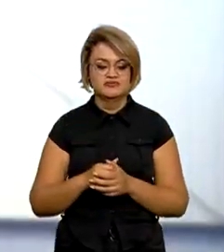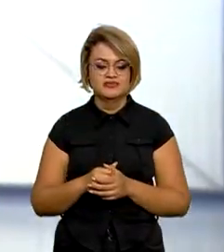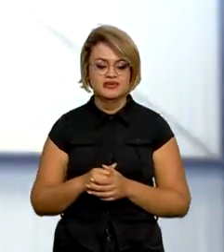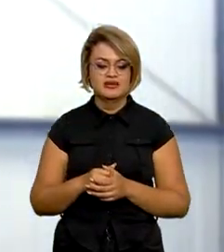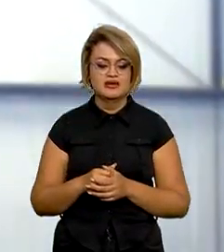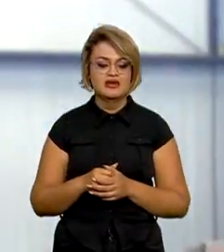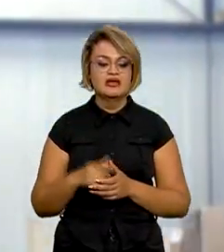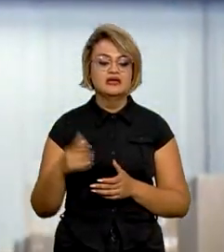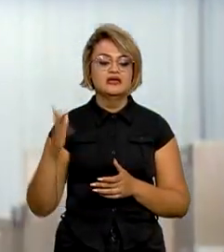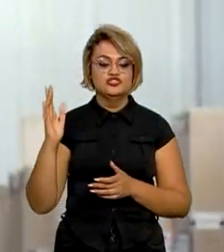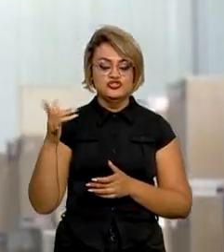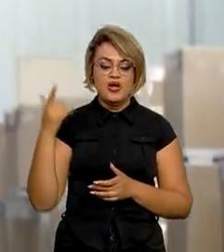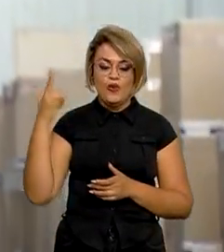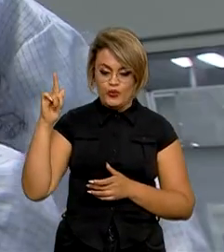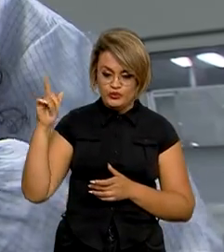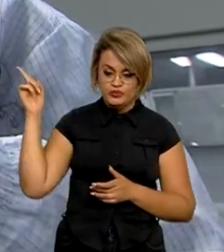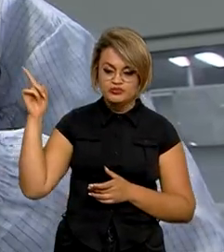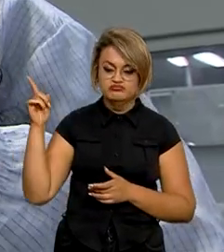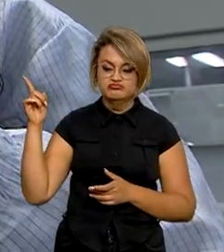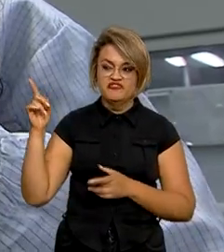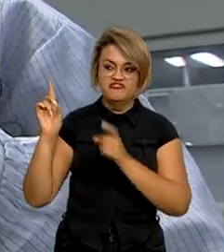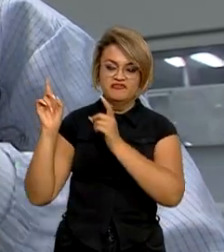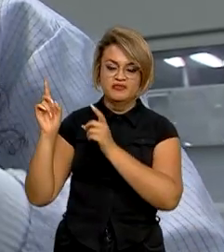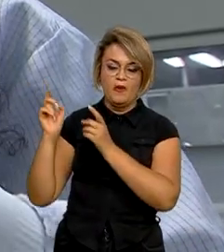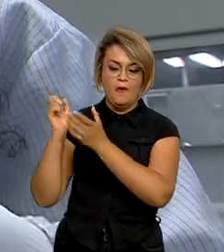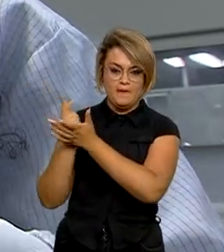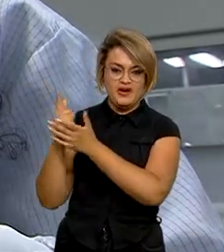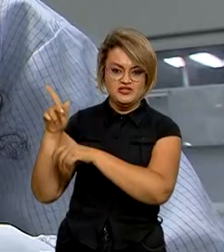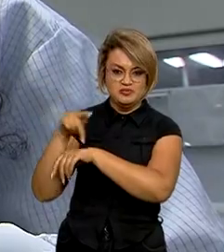as importações caíram